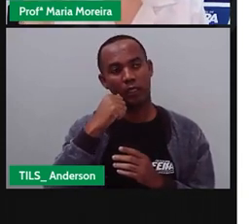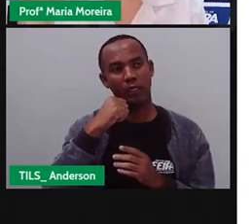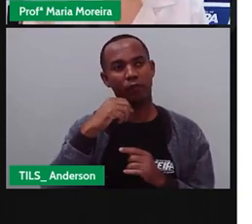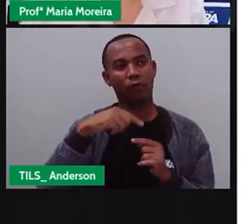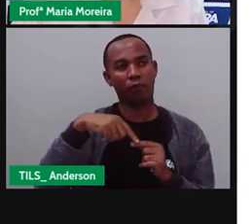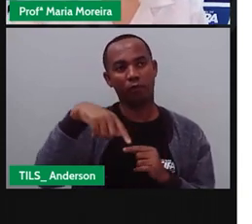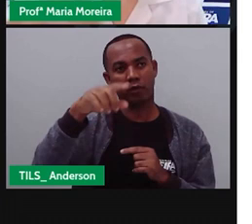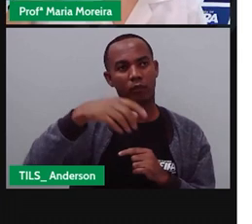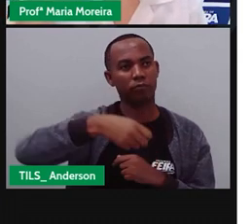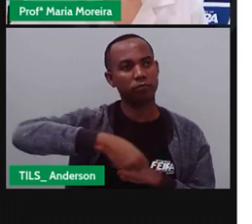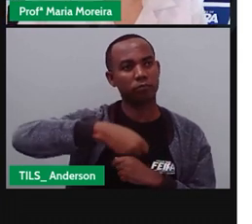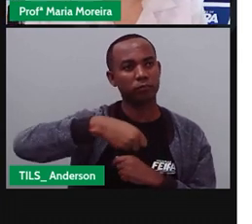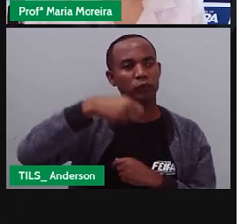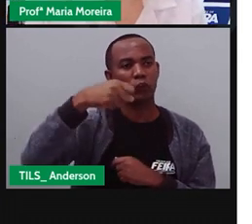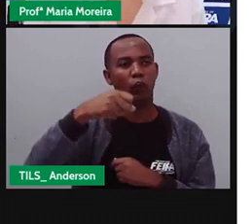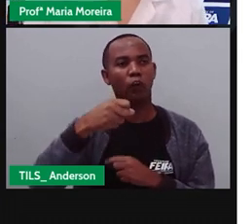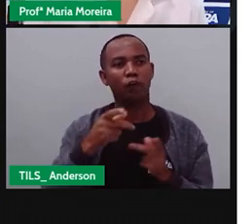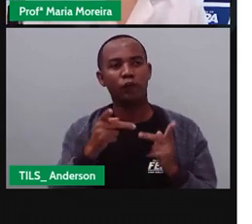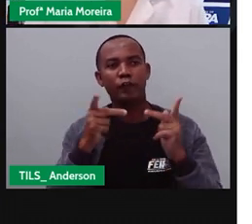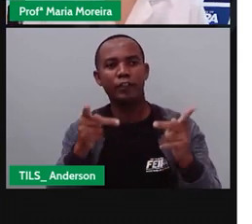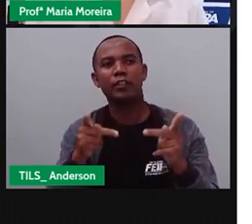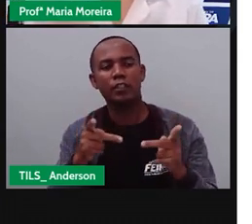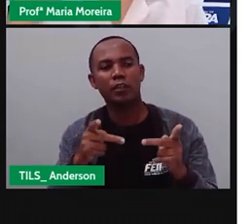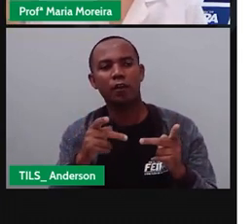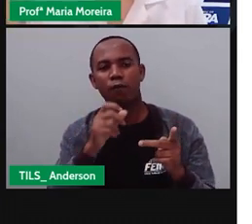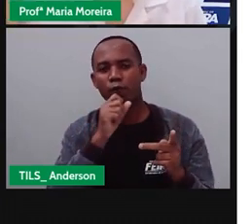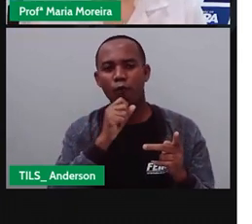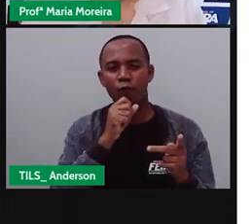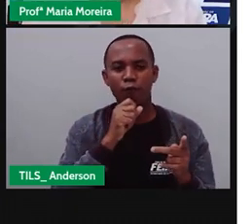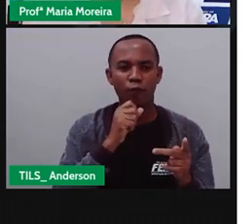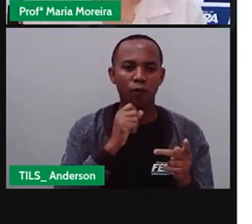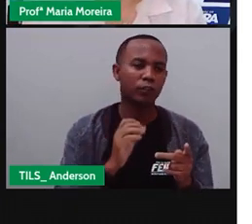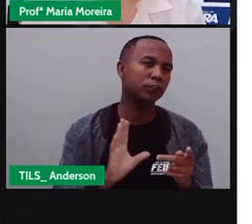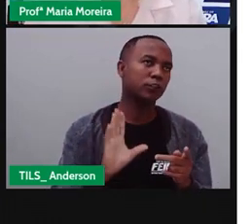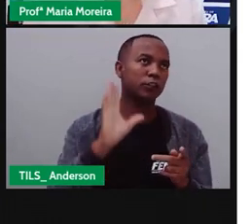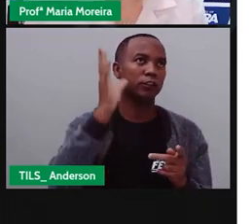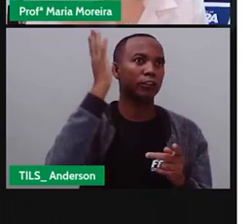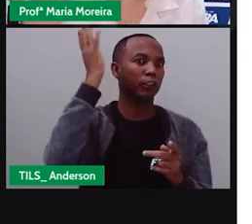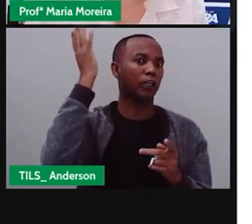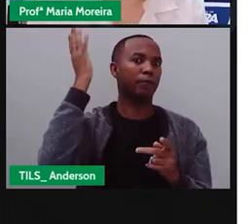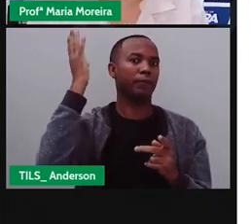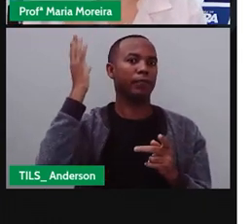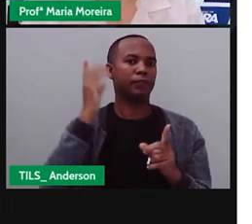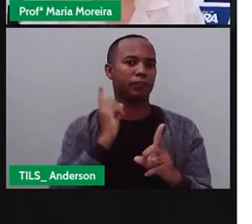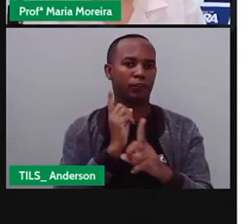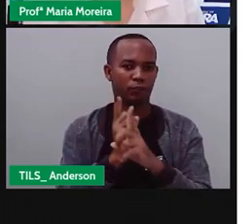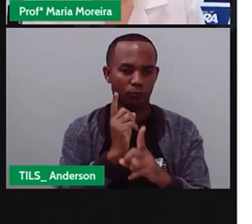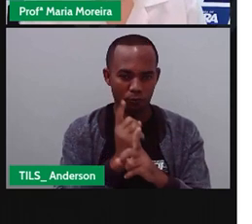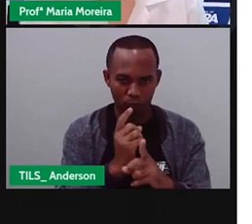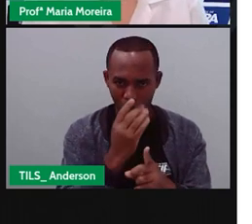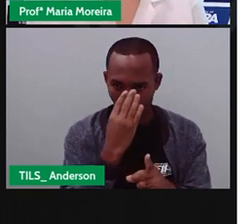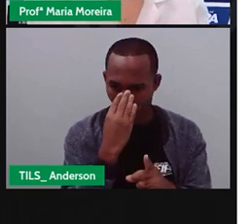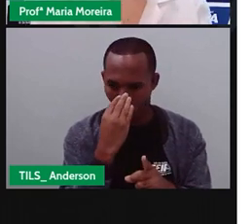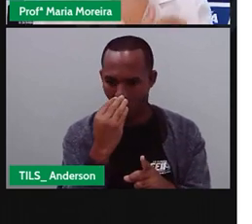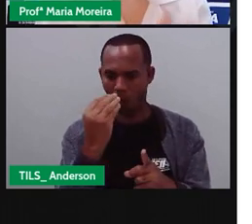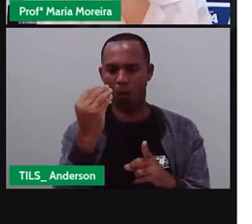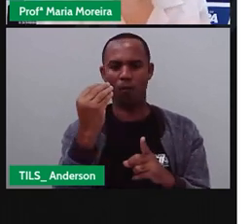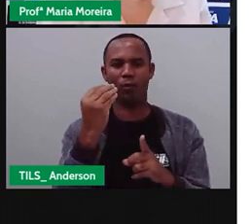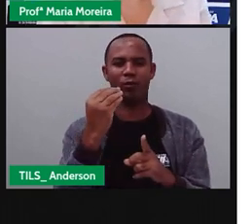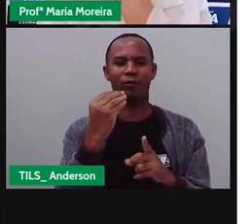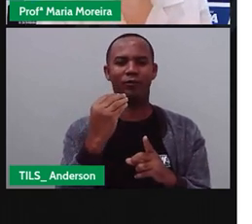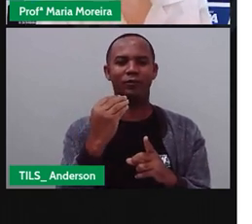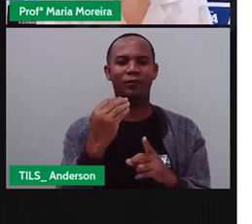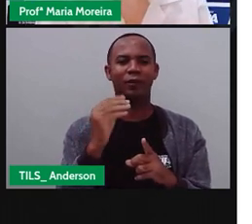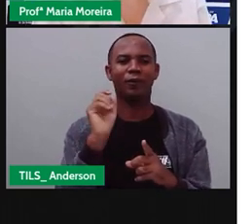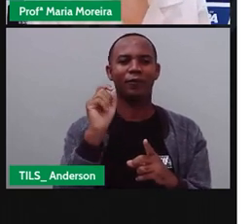levar uma cestinha para sua avó, quando de repente, né, ela se encontra com o lobo mau. Bom, qual foi o